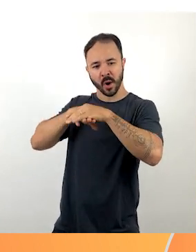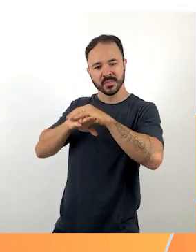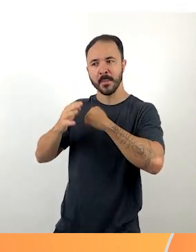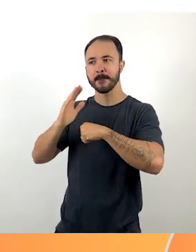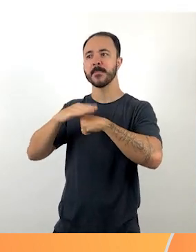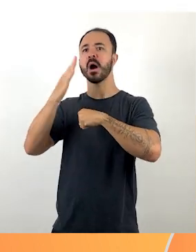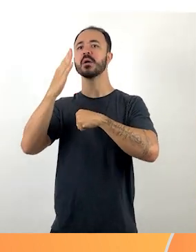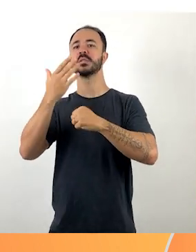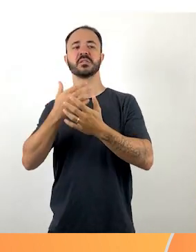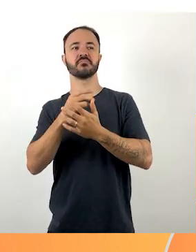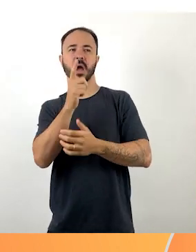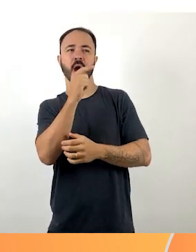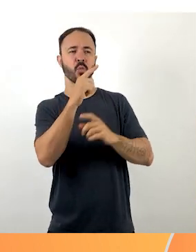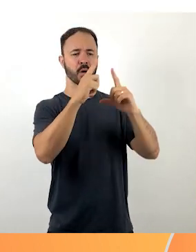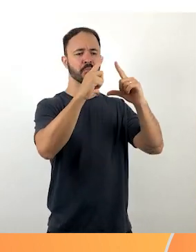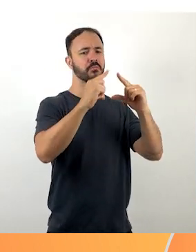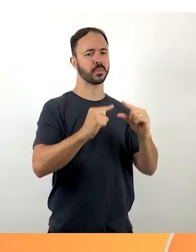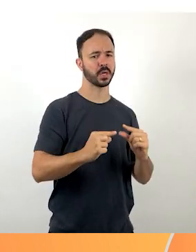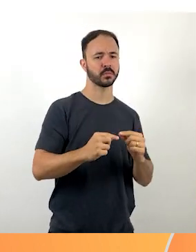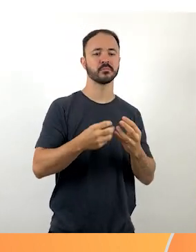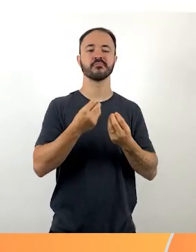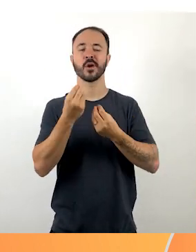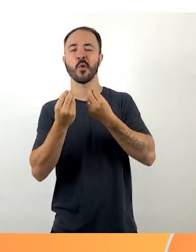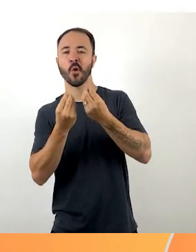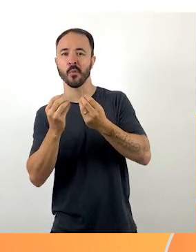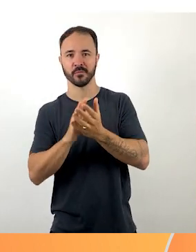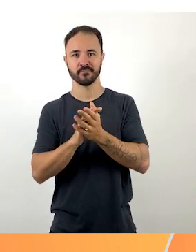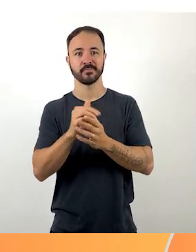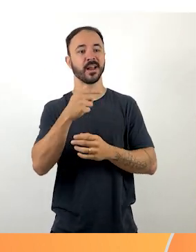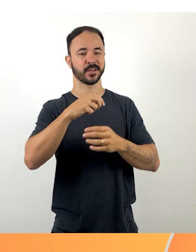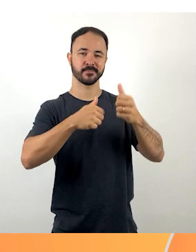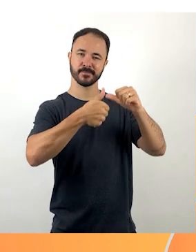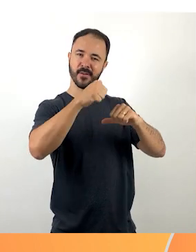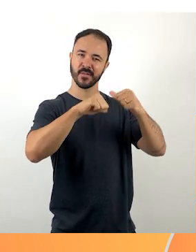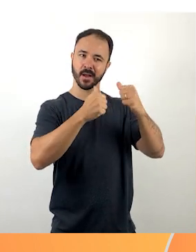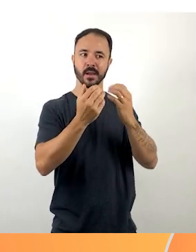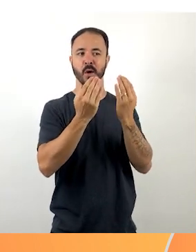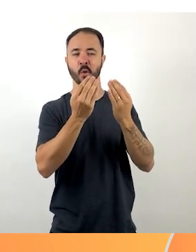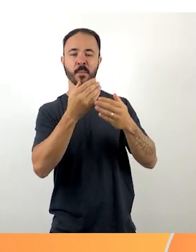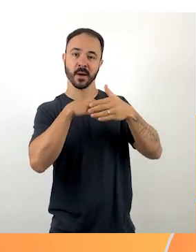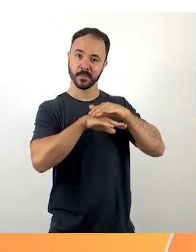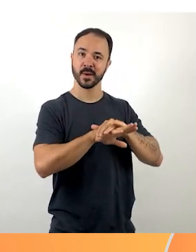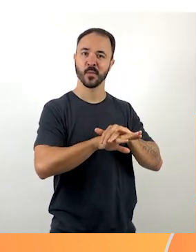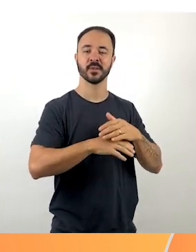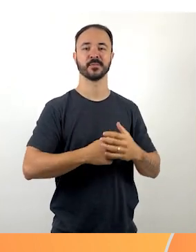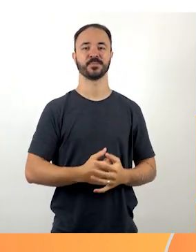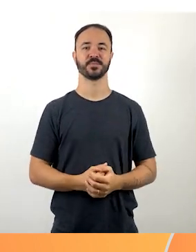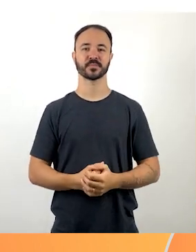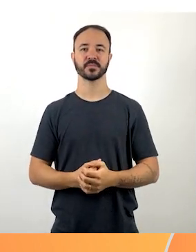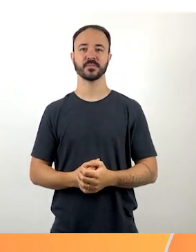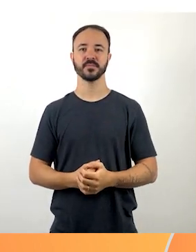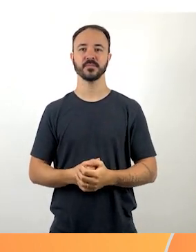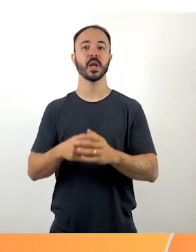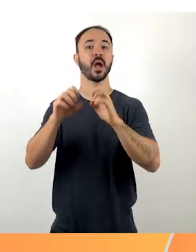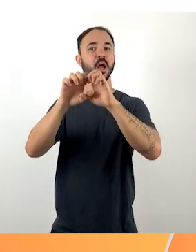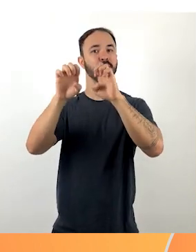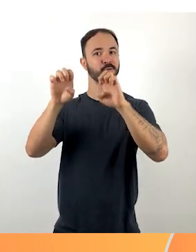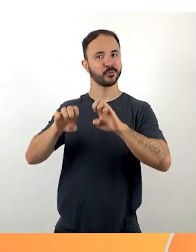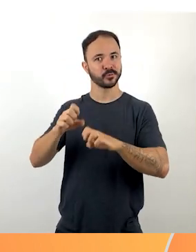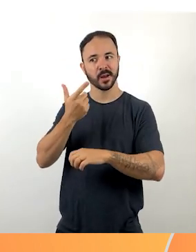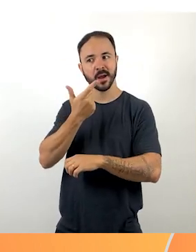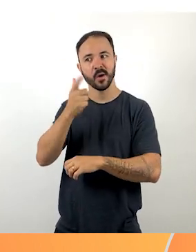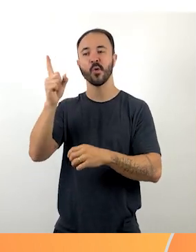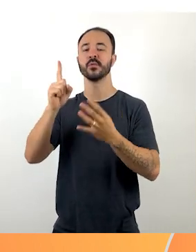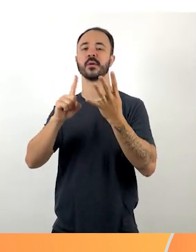Como que se dá a espessura da cutícula da folha? Aqui nós estamos falando da parte externa. Uma outra